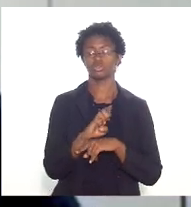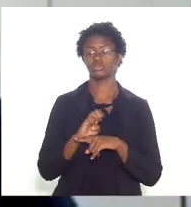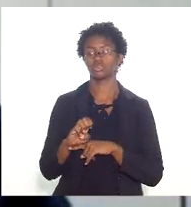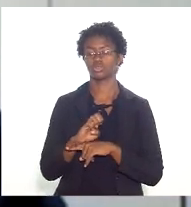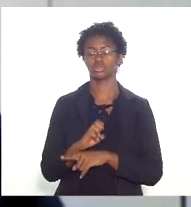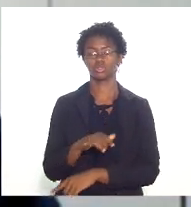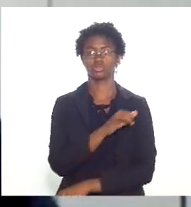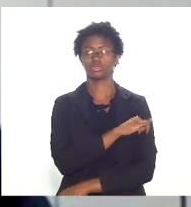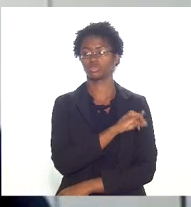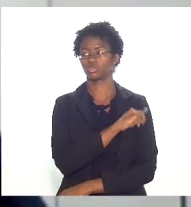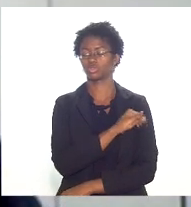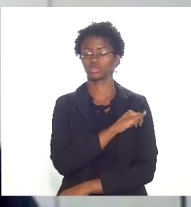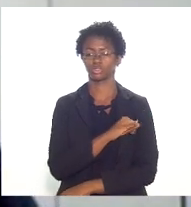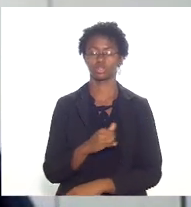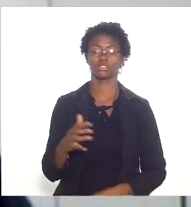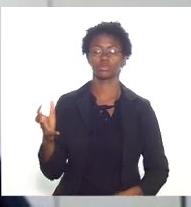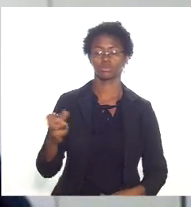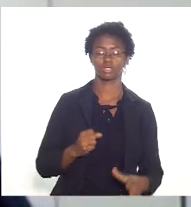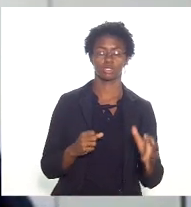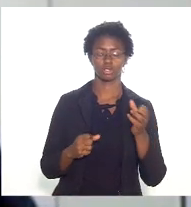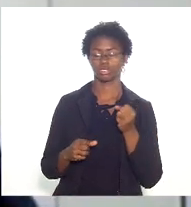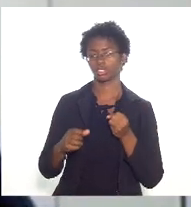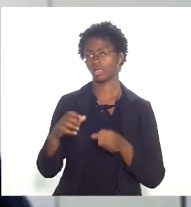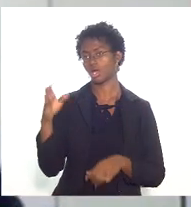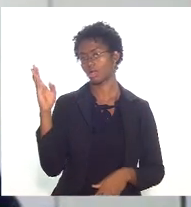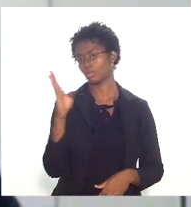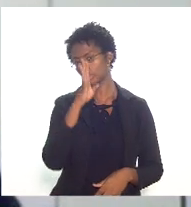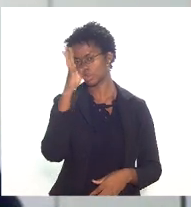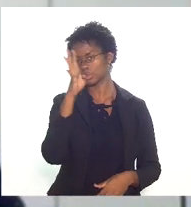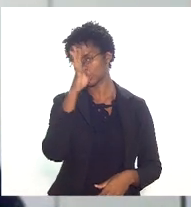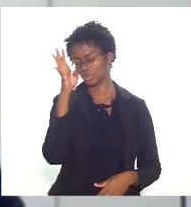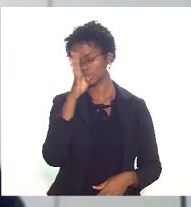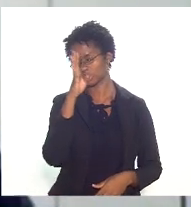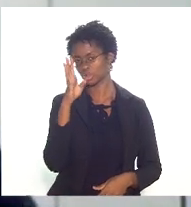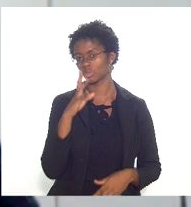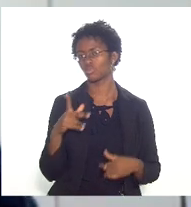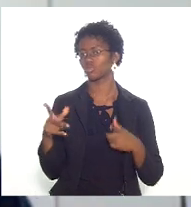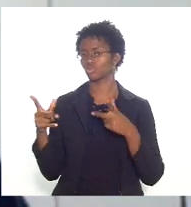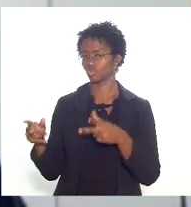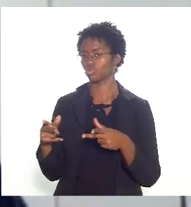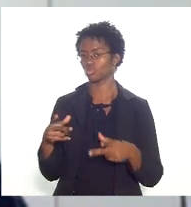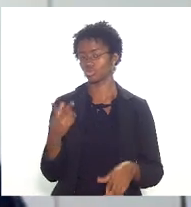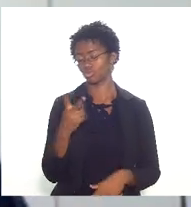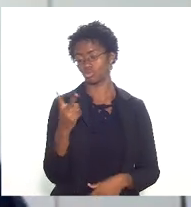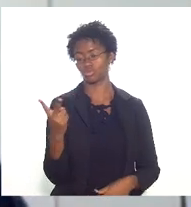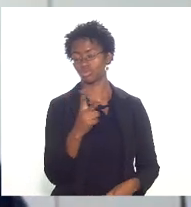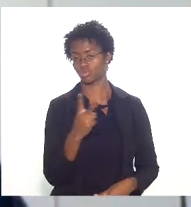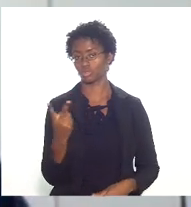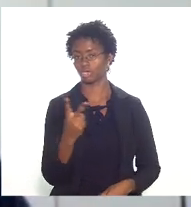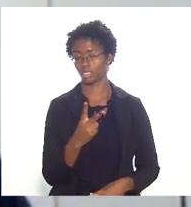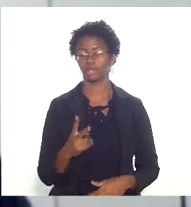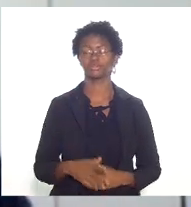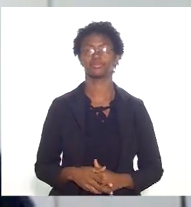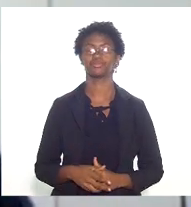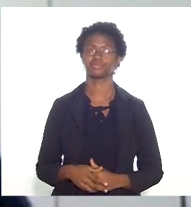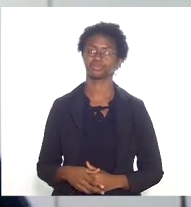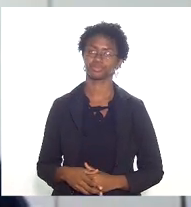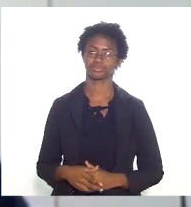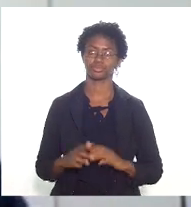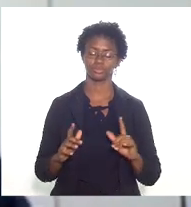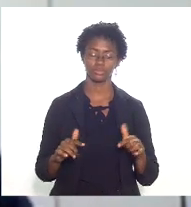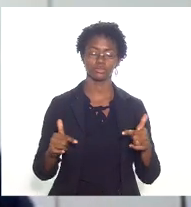ganha de uma forma bastante abusivo de dois lados por um lado é com essa operação que